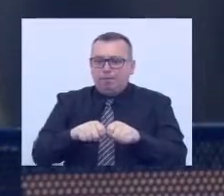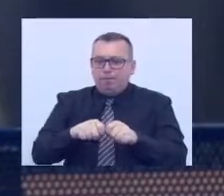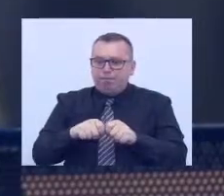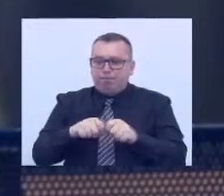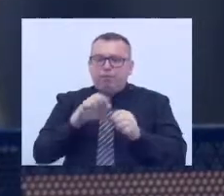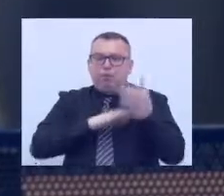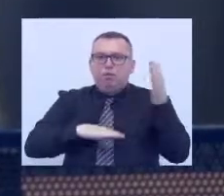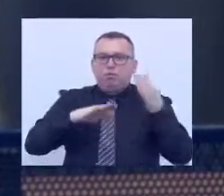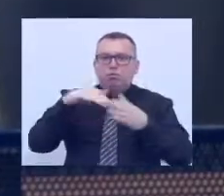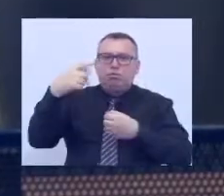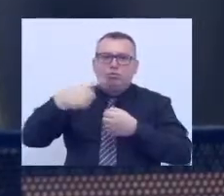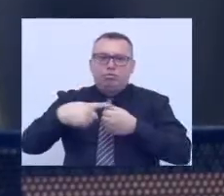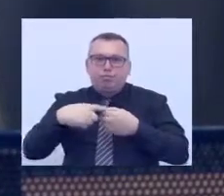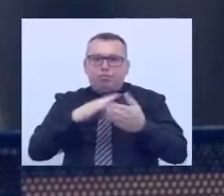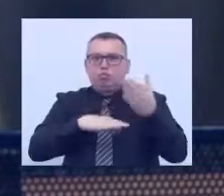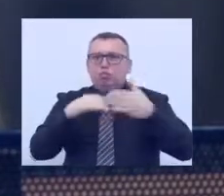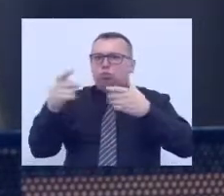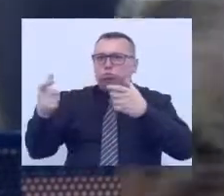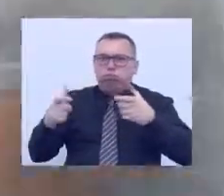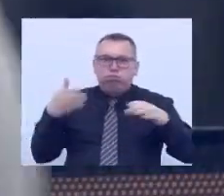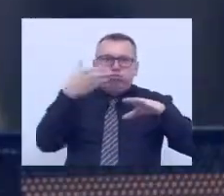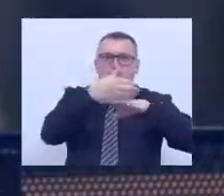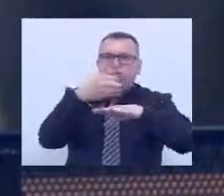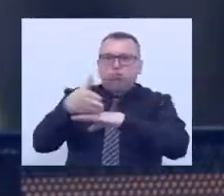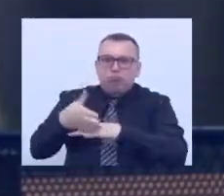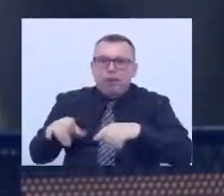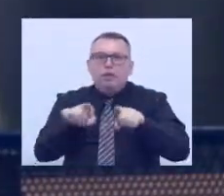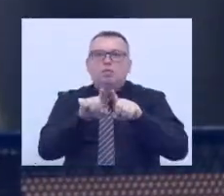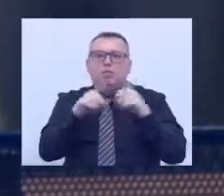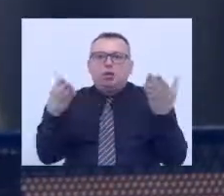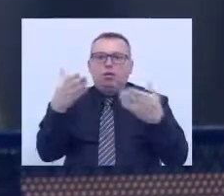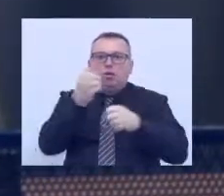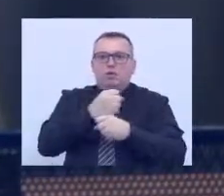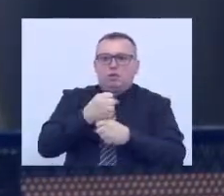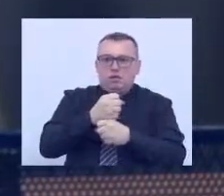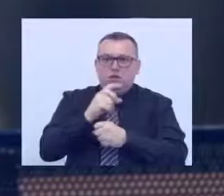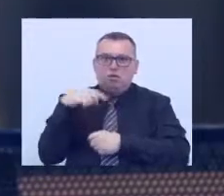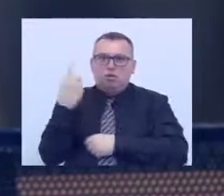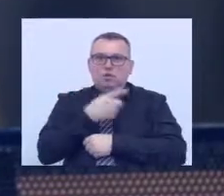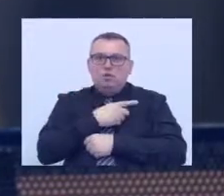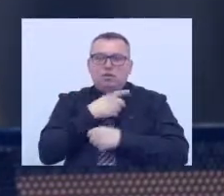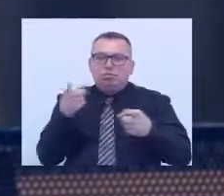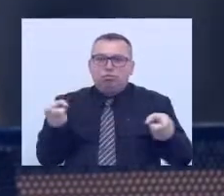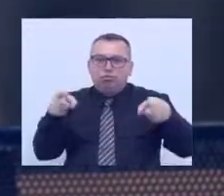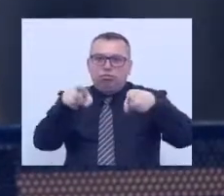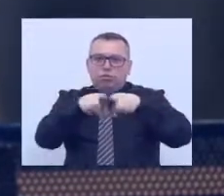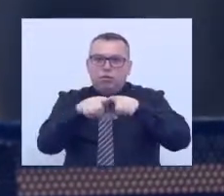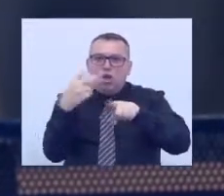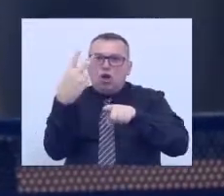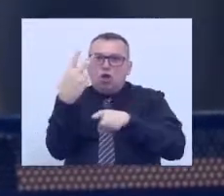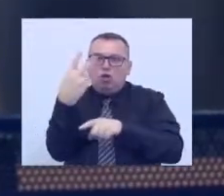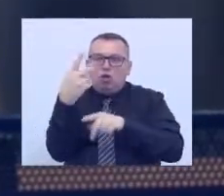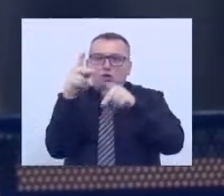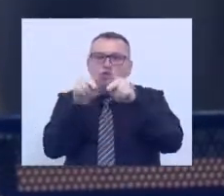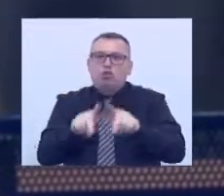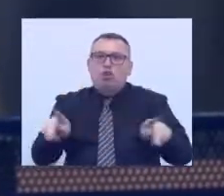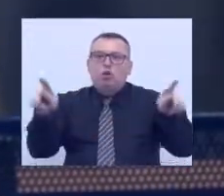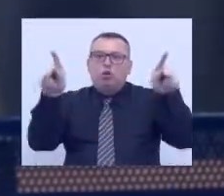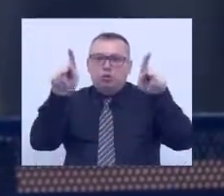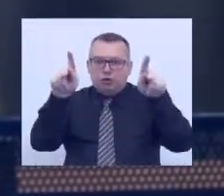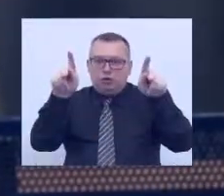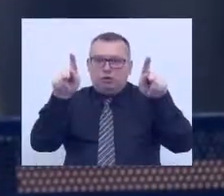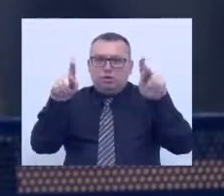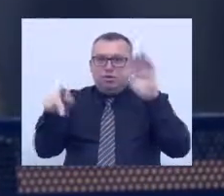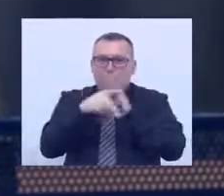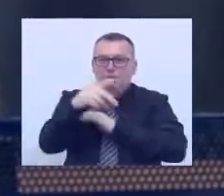em toda a cidade, em todos os lugares, né? Esse ano nós estamos tendo parceria com dois shopping centers da cidade, que nos